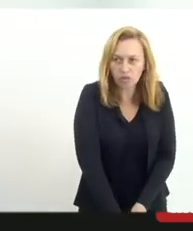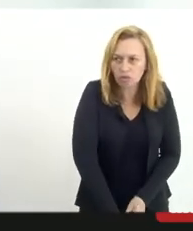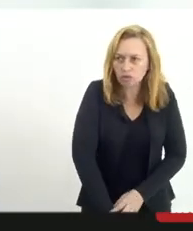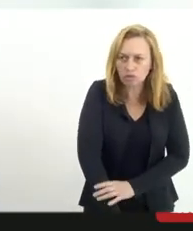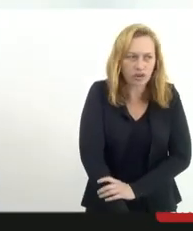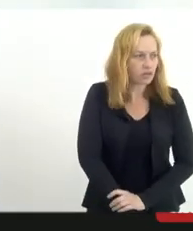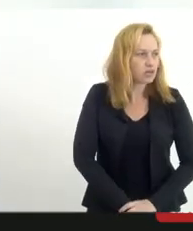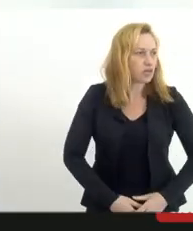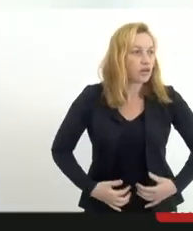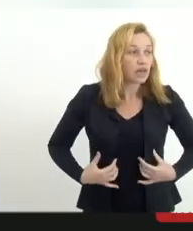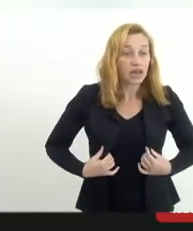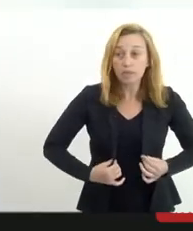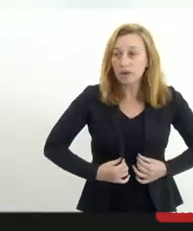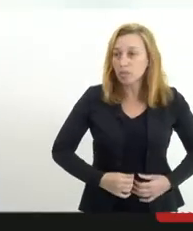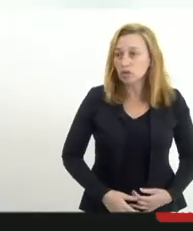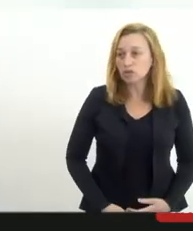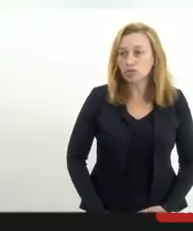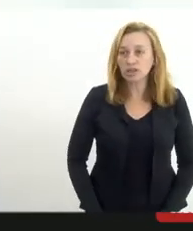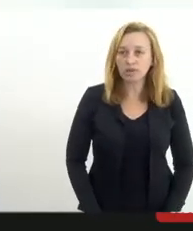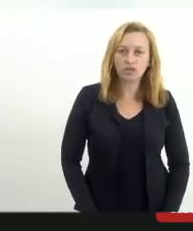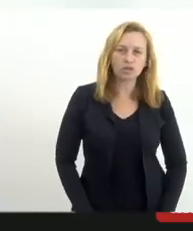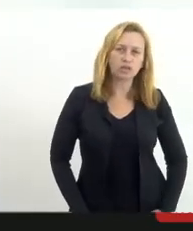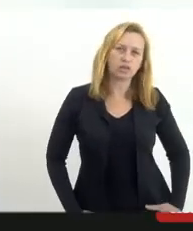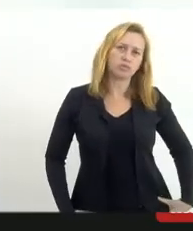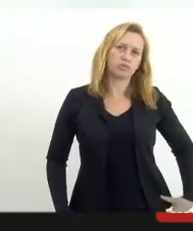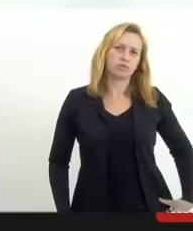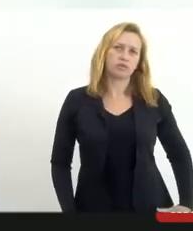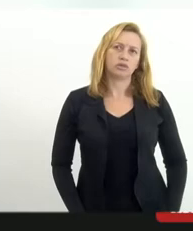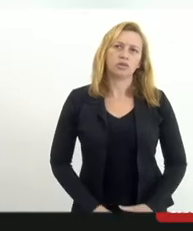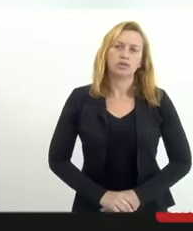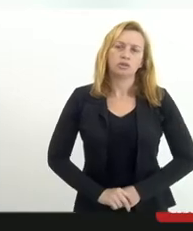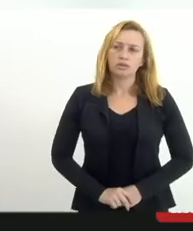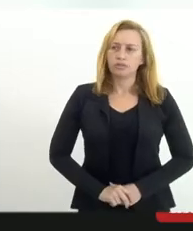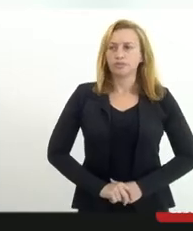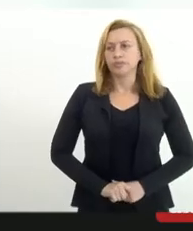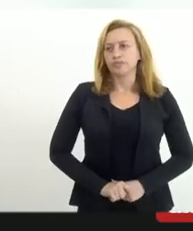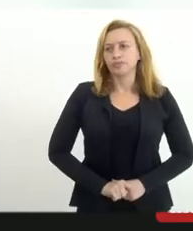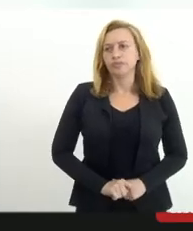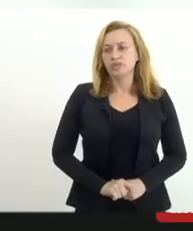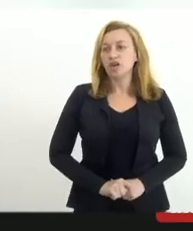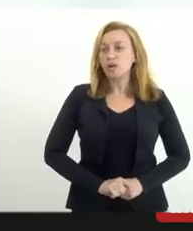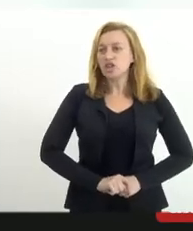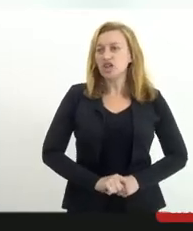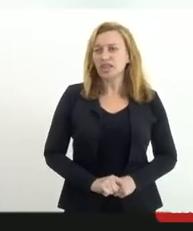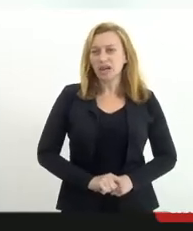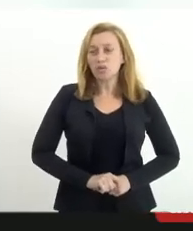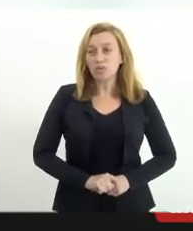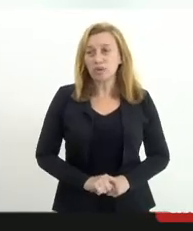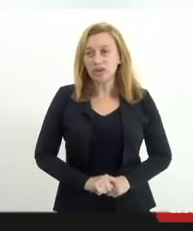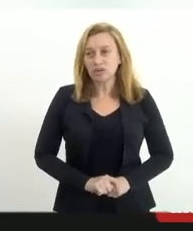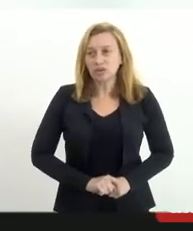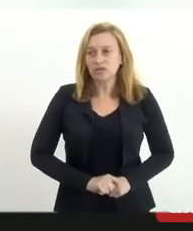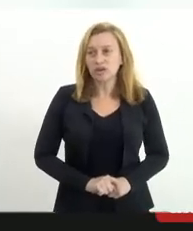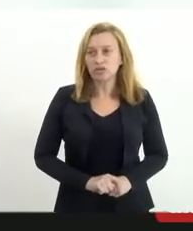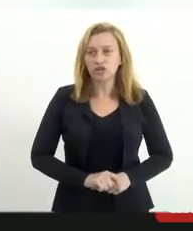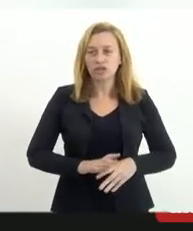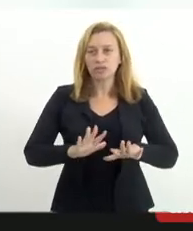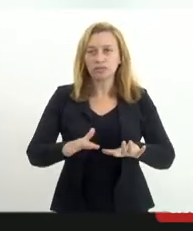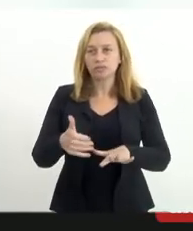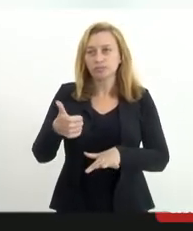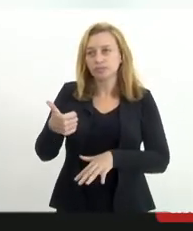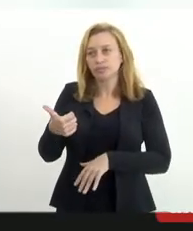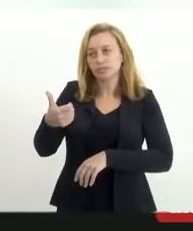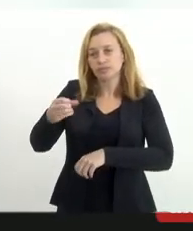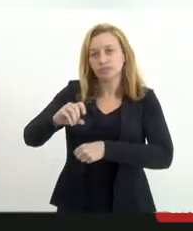poderia ser lá na Procuradoria, esse encontro, 10 horas de